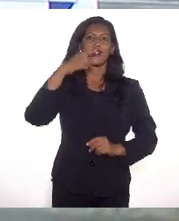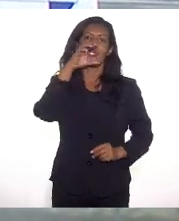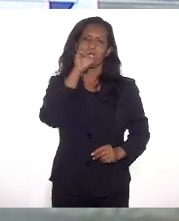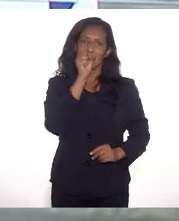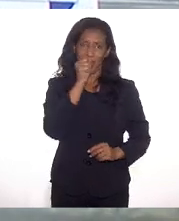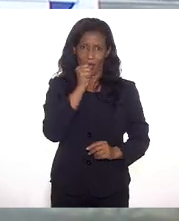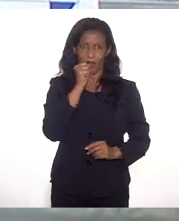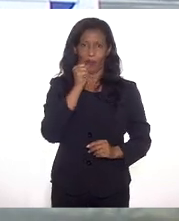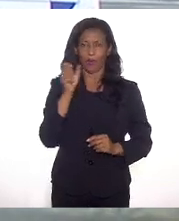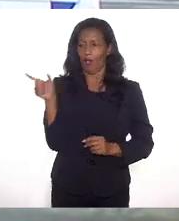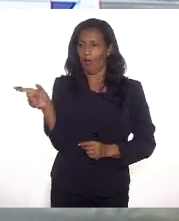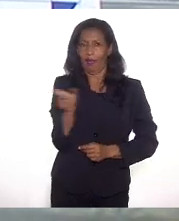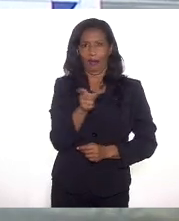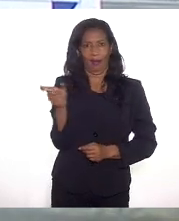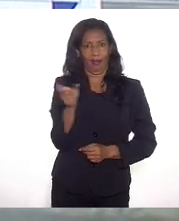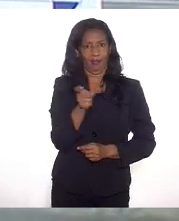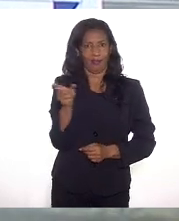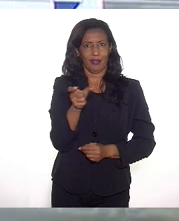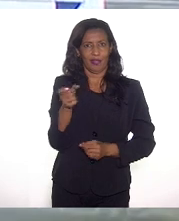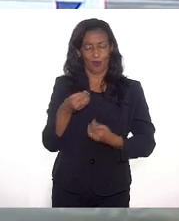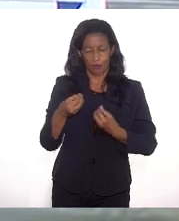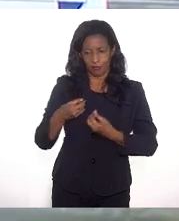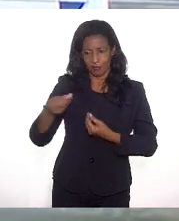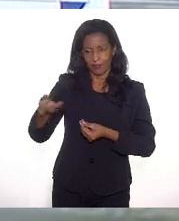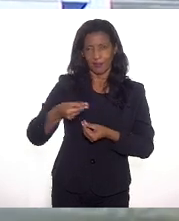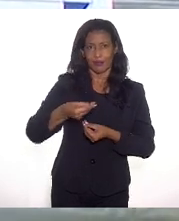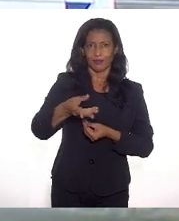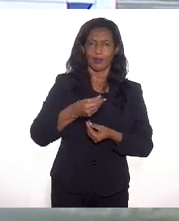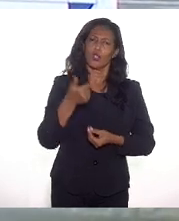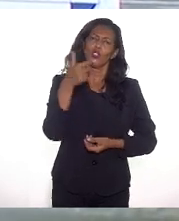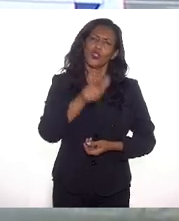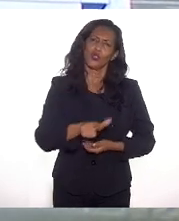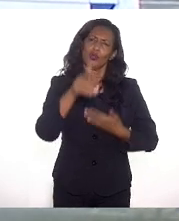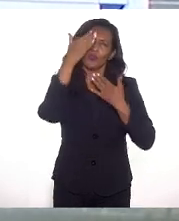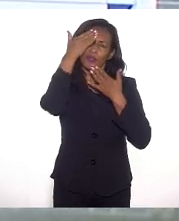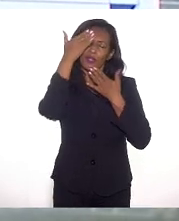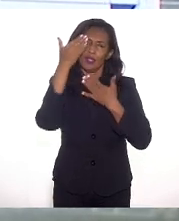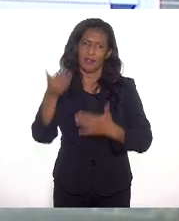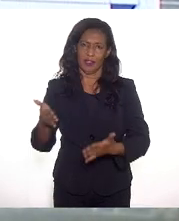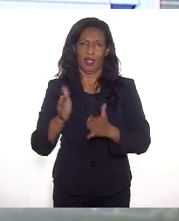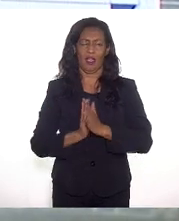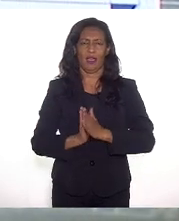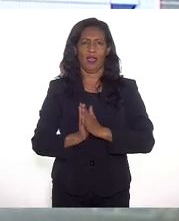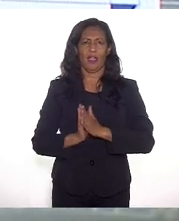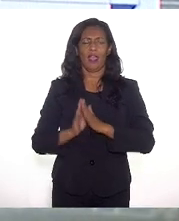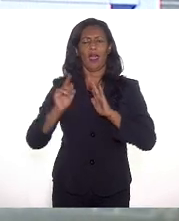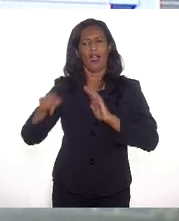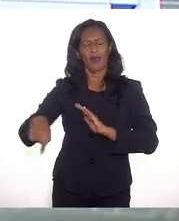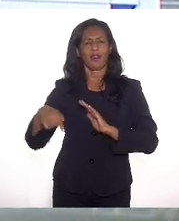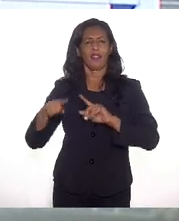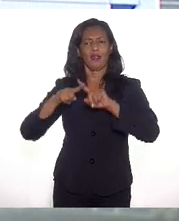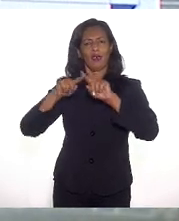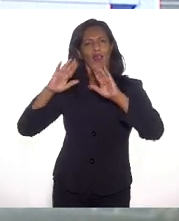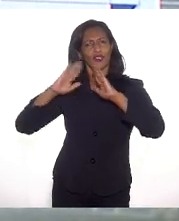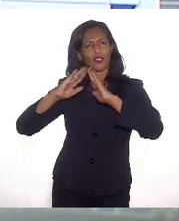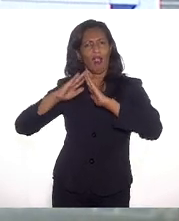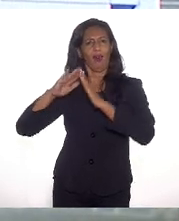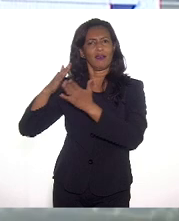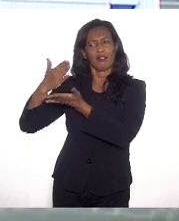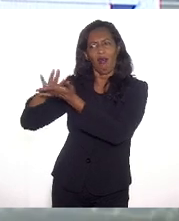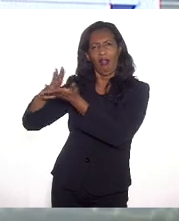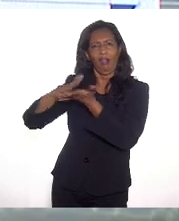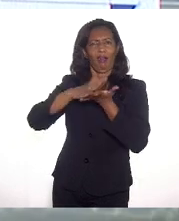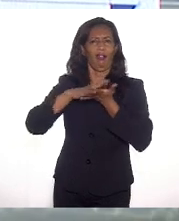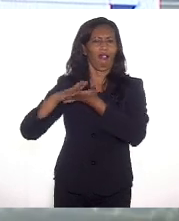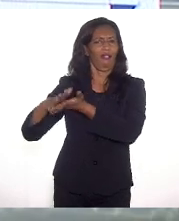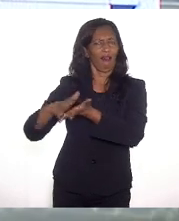a entregar os cartões. Eu queria mais uma vez agradecer às nossas escolas de samba que abriram suas